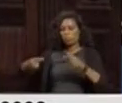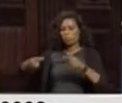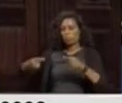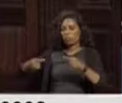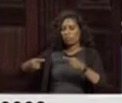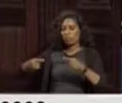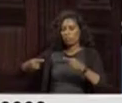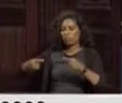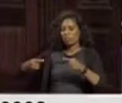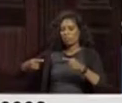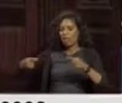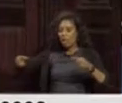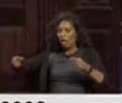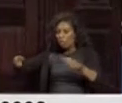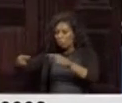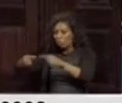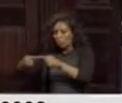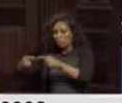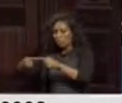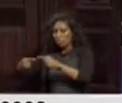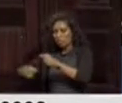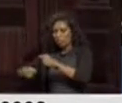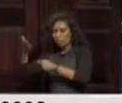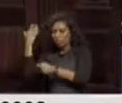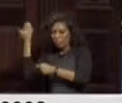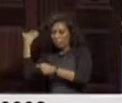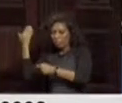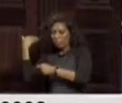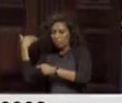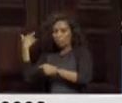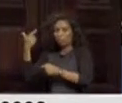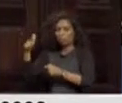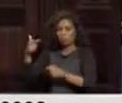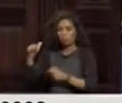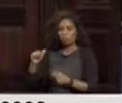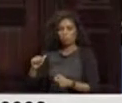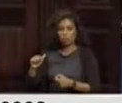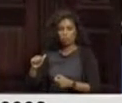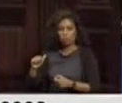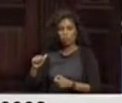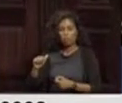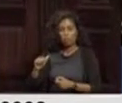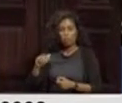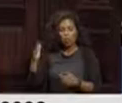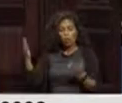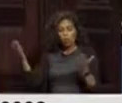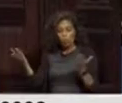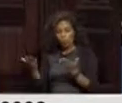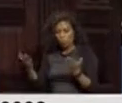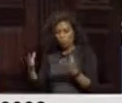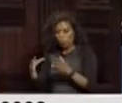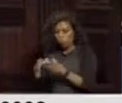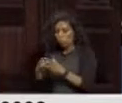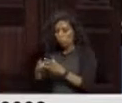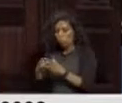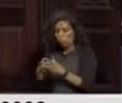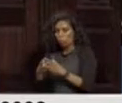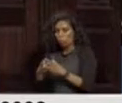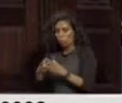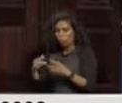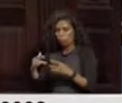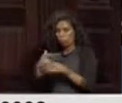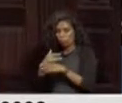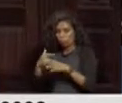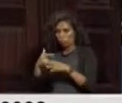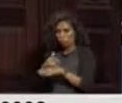vertentes. De outro lado, a população do nosso Estado, com mais força evidente na capital